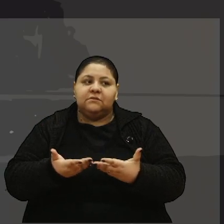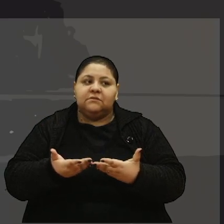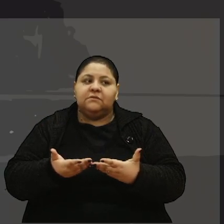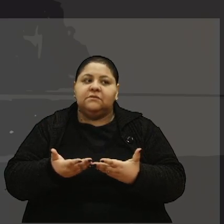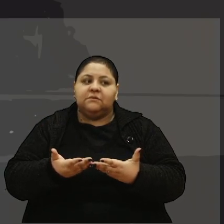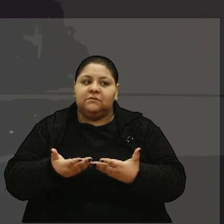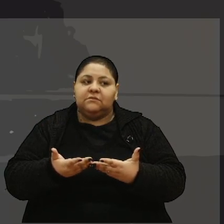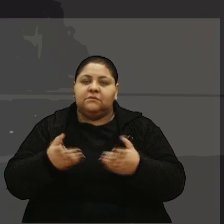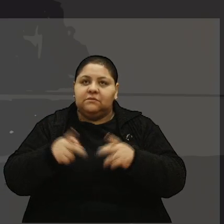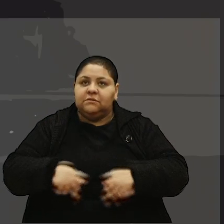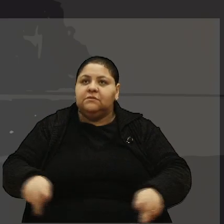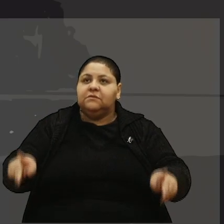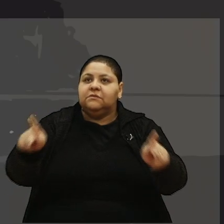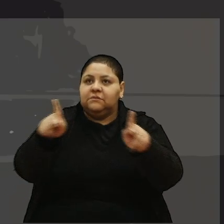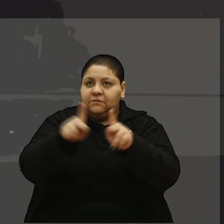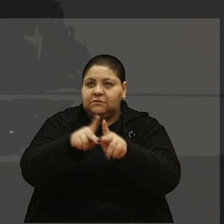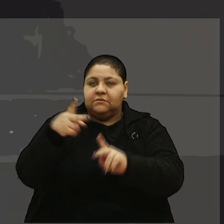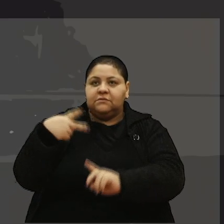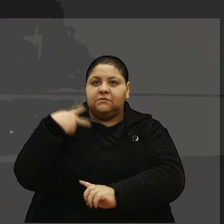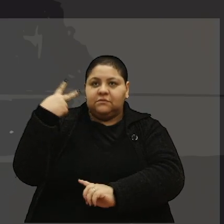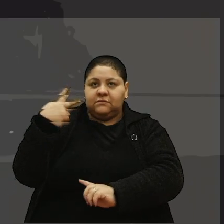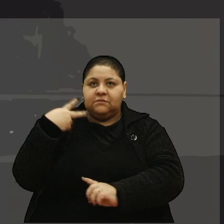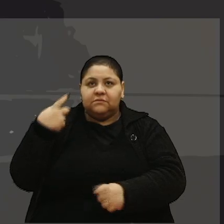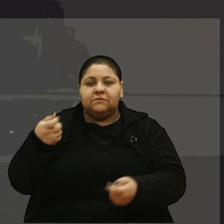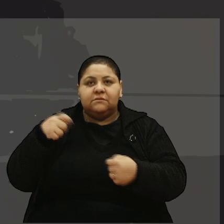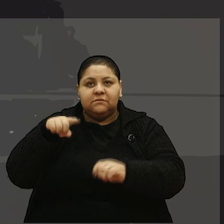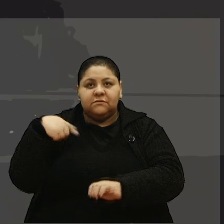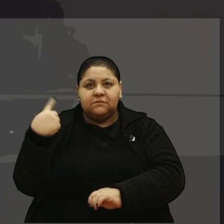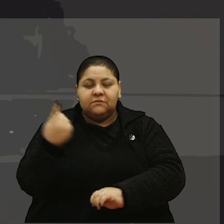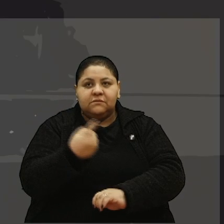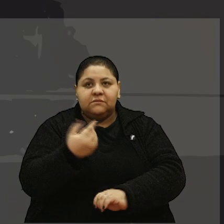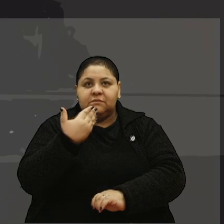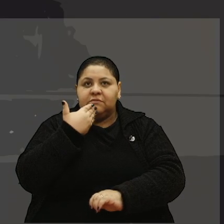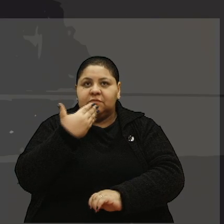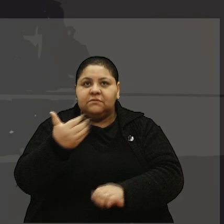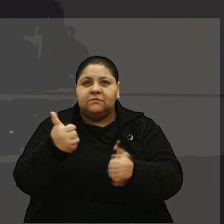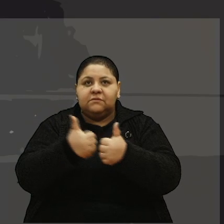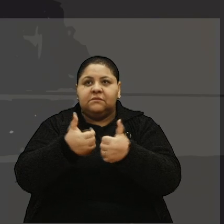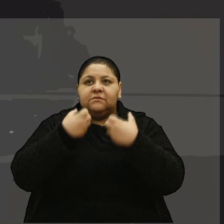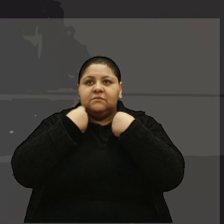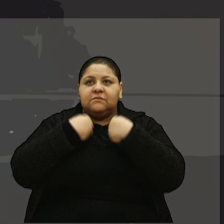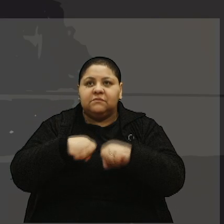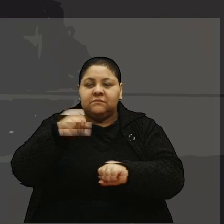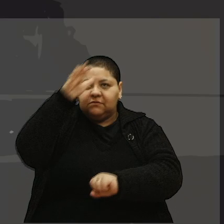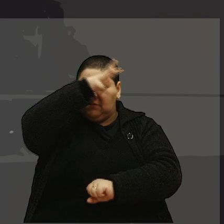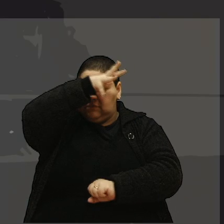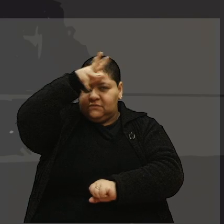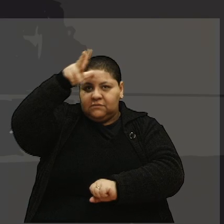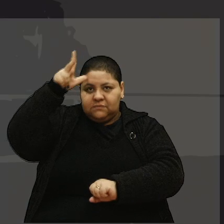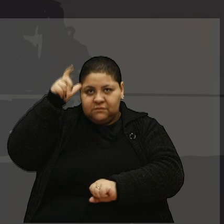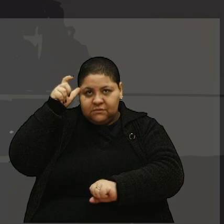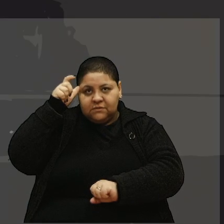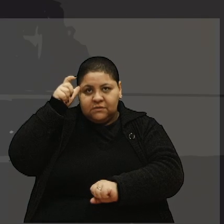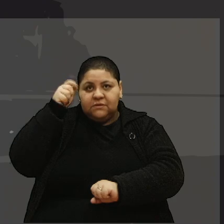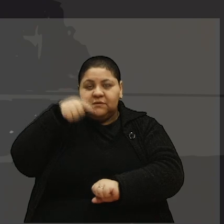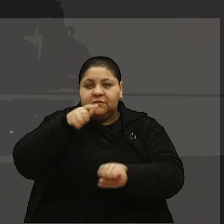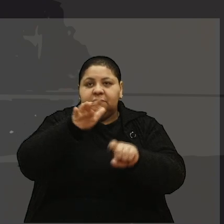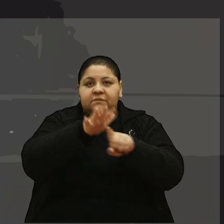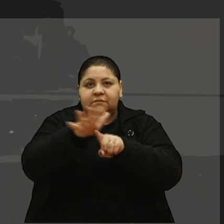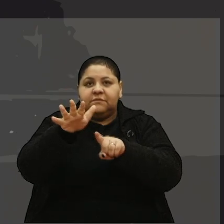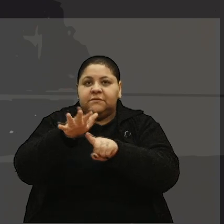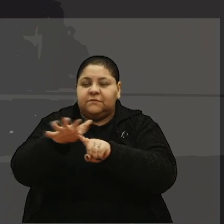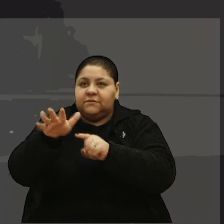solicitadas pela população aos vereadores precisam da nossa intercessão junto à Secretaria Municipal. Muitas dessas demandas